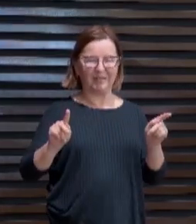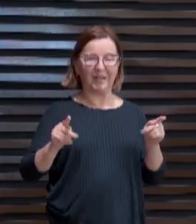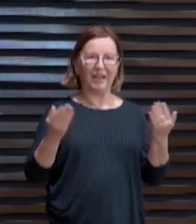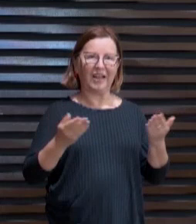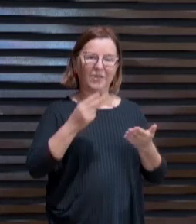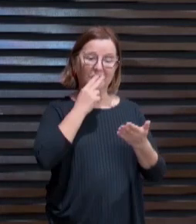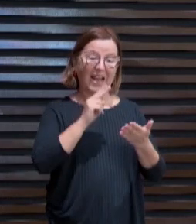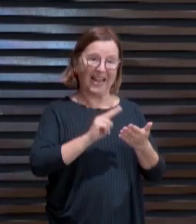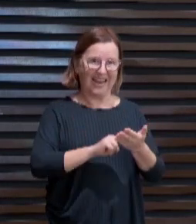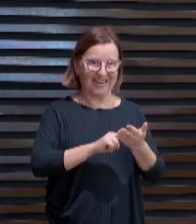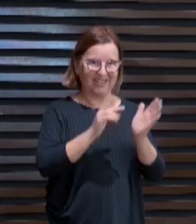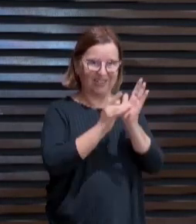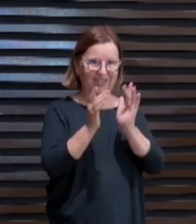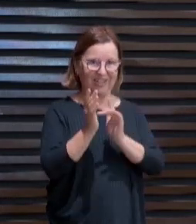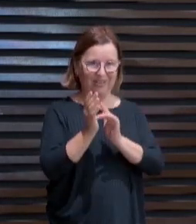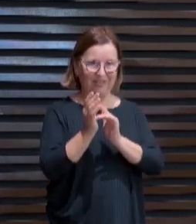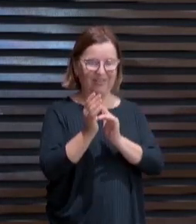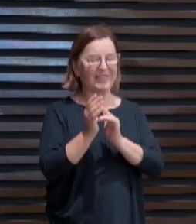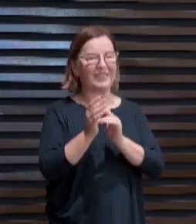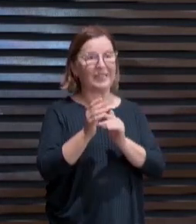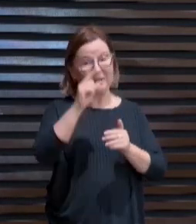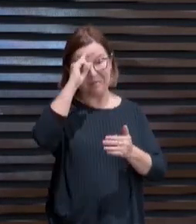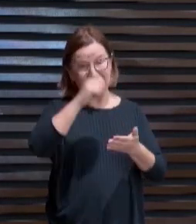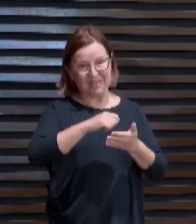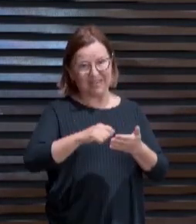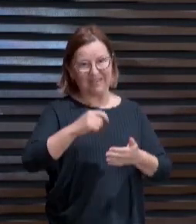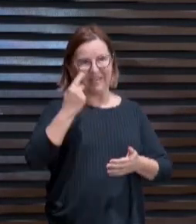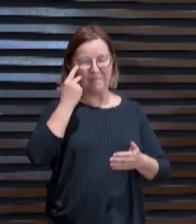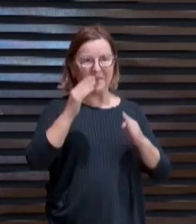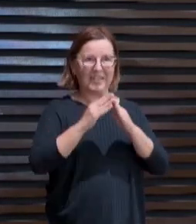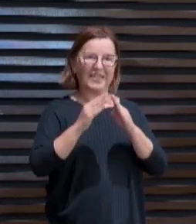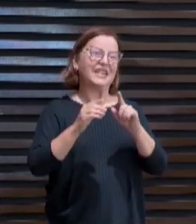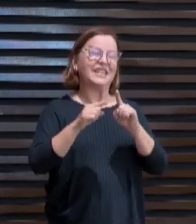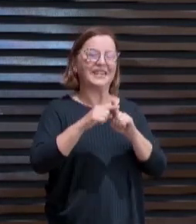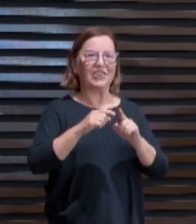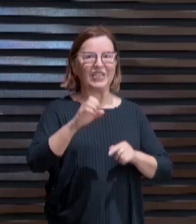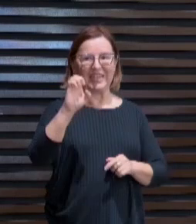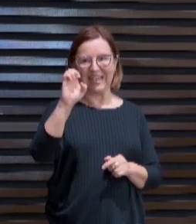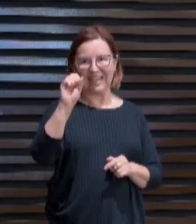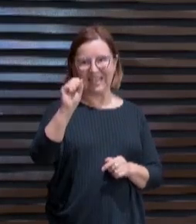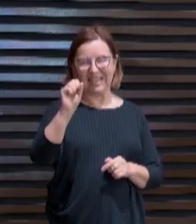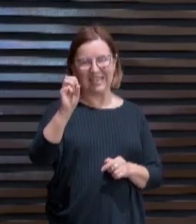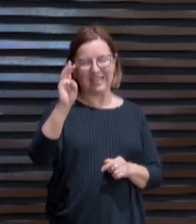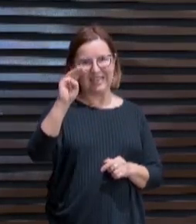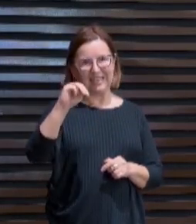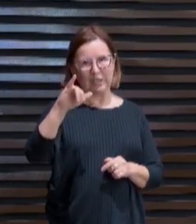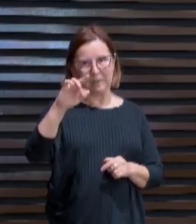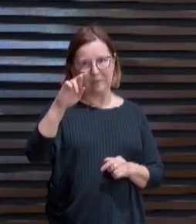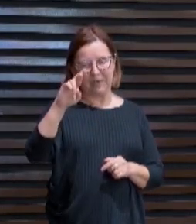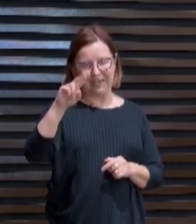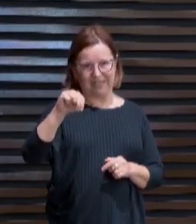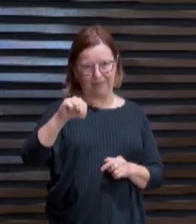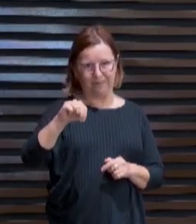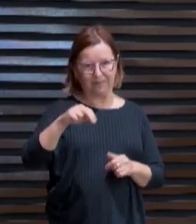em Esmirna, na Ásia Menor, atual Turquia. Ela havia sido fundada por irmãos que frequentaram a